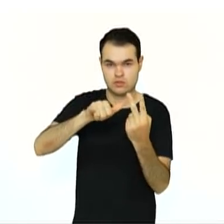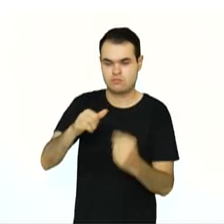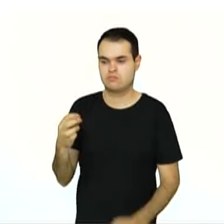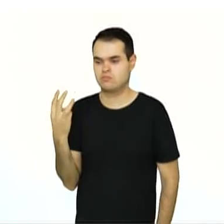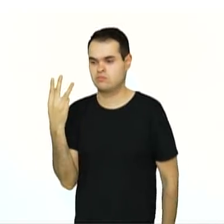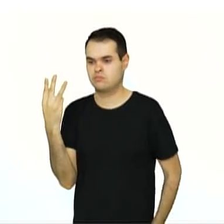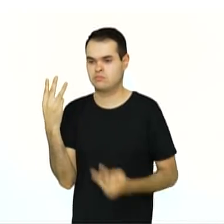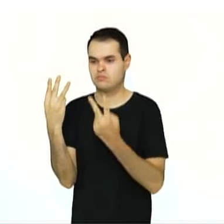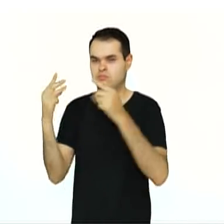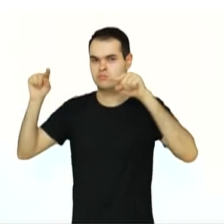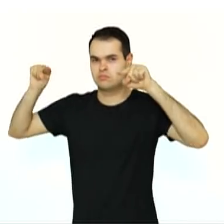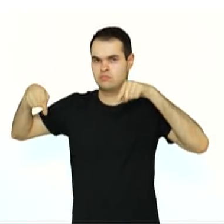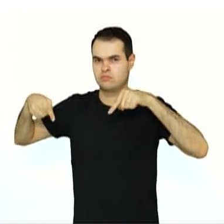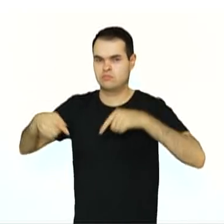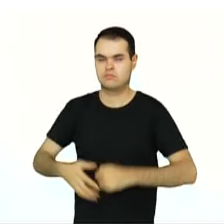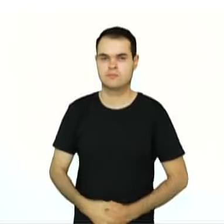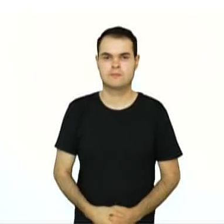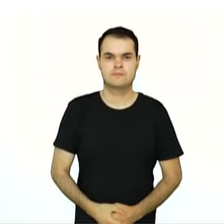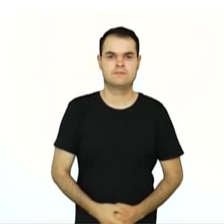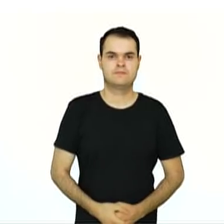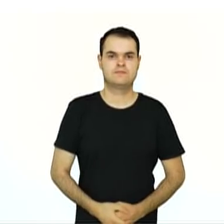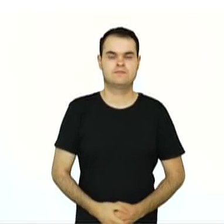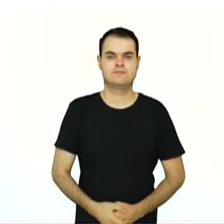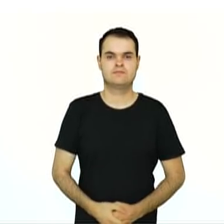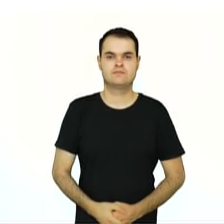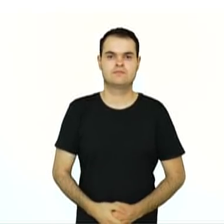quê? 3 e 2.